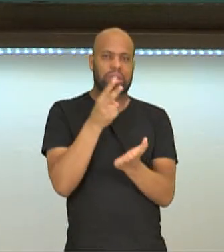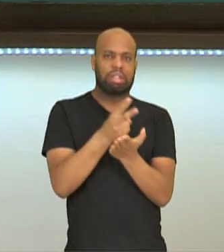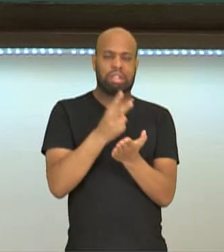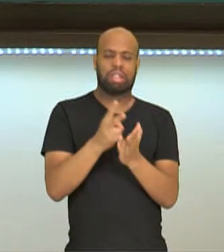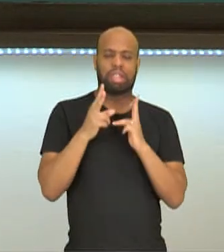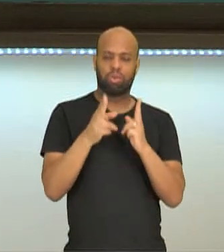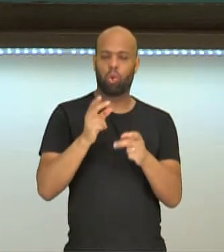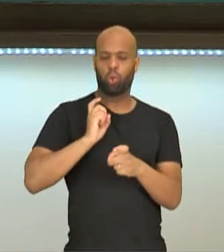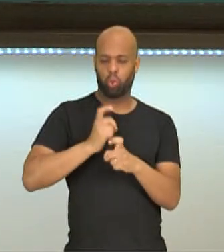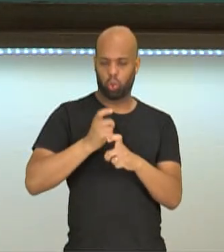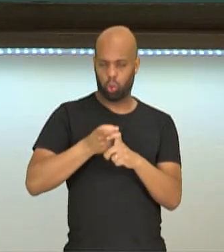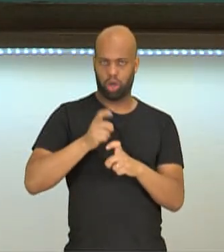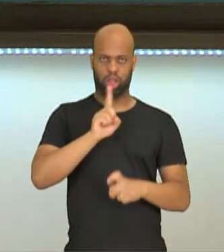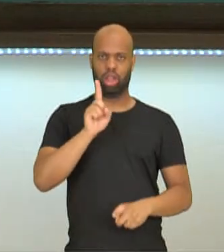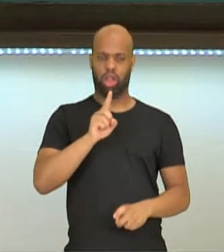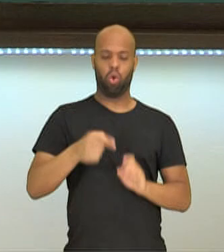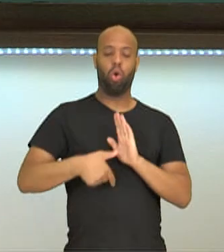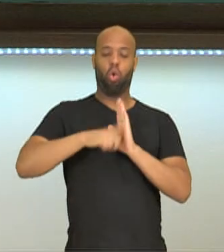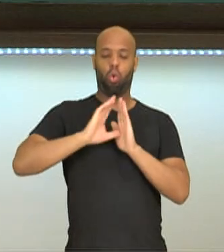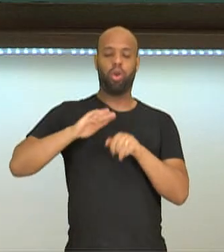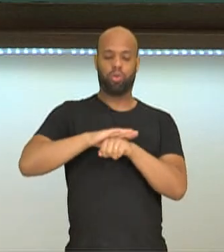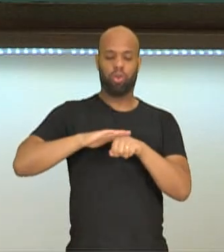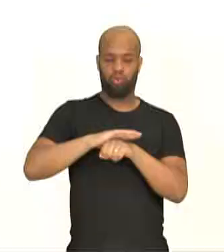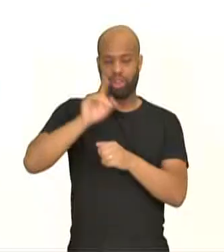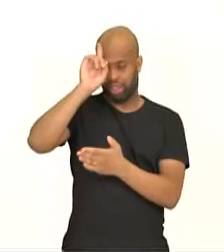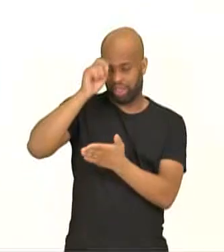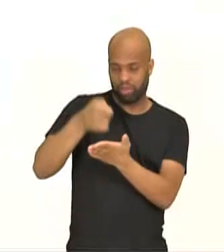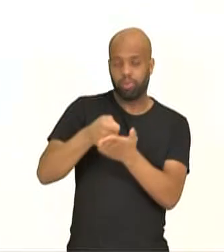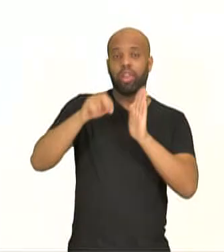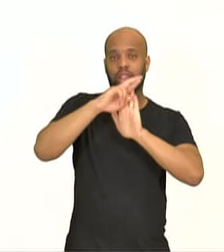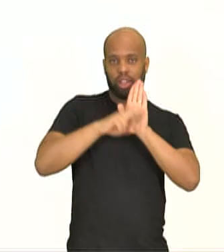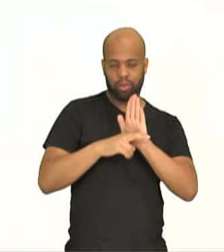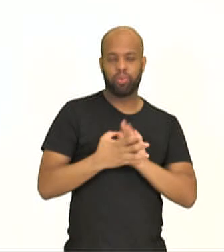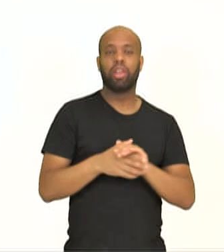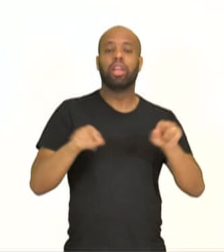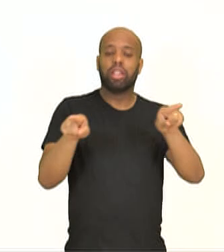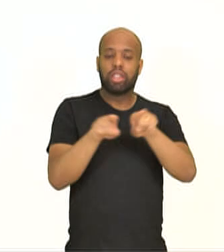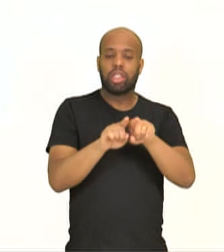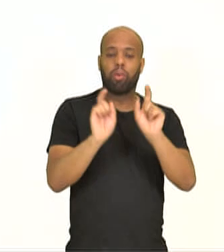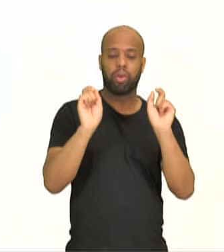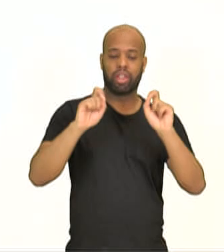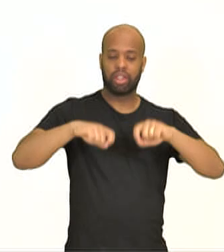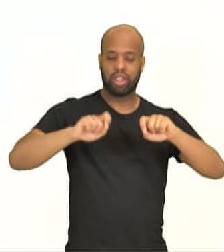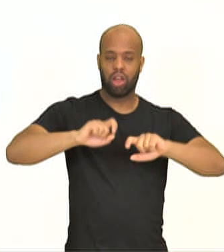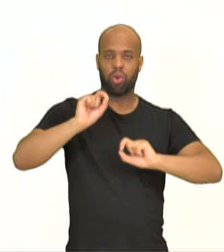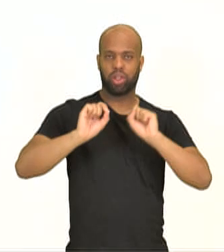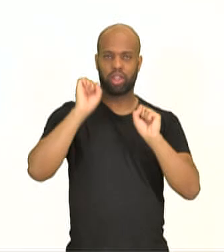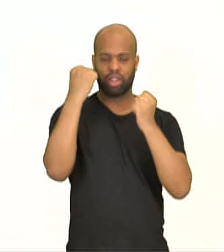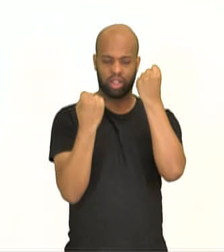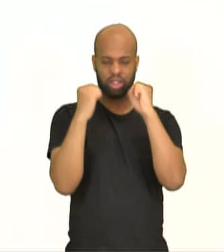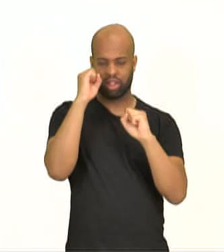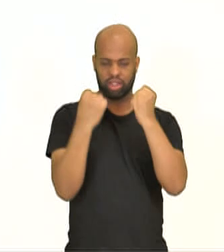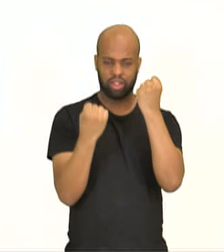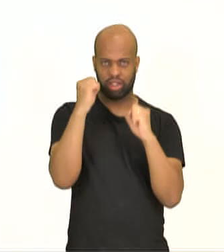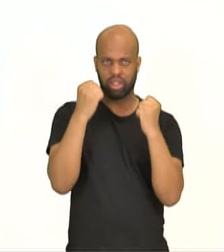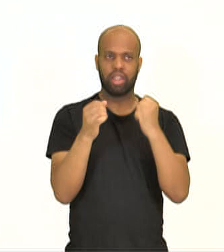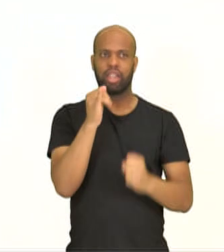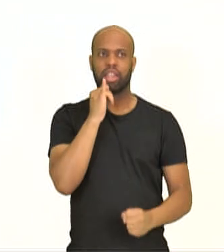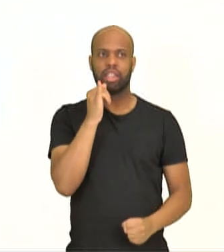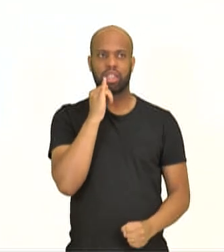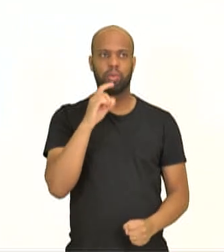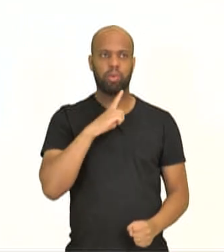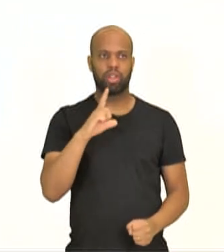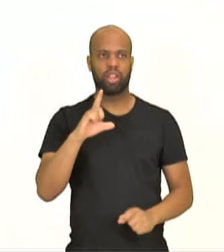do começo desse jogo para você estipular essas regras. Ela pode ser uma atividade física, como no caso do jogo do Betis